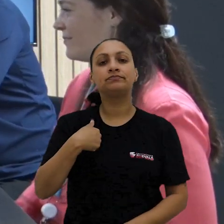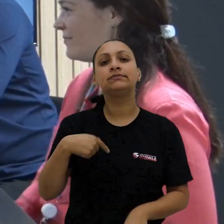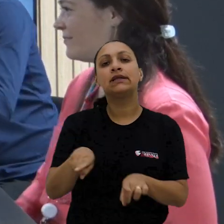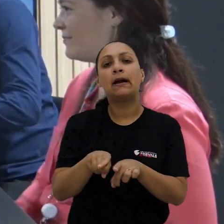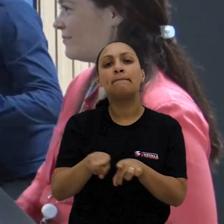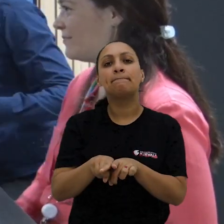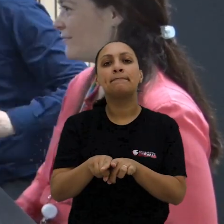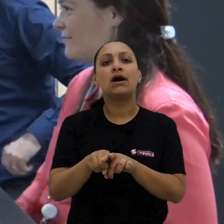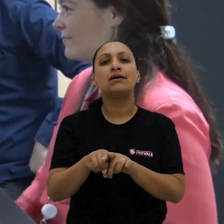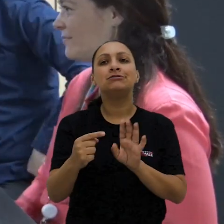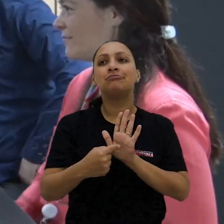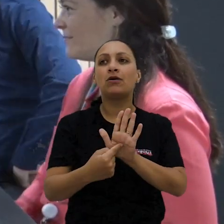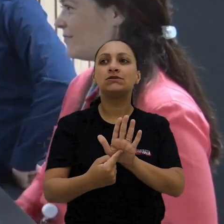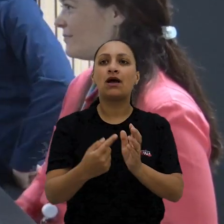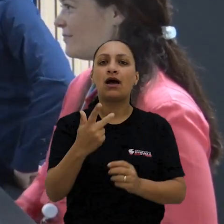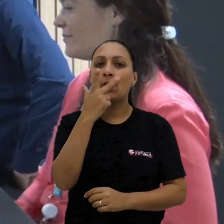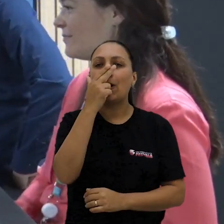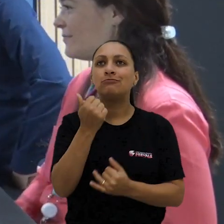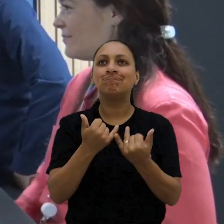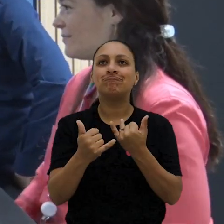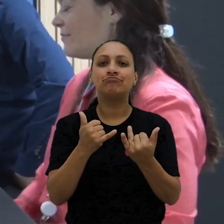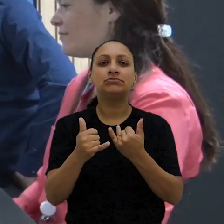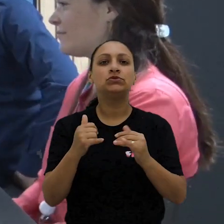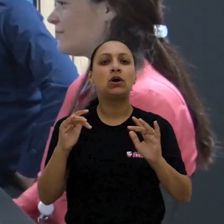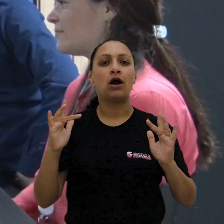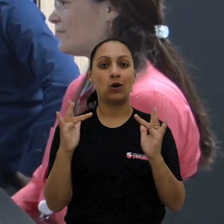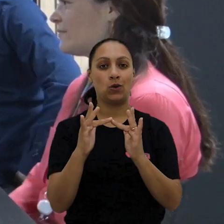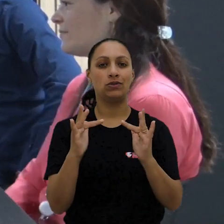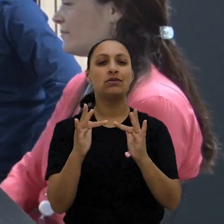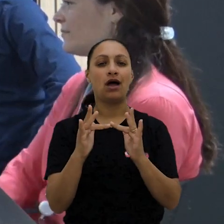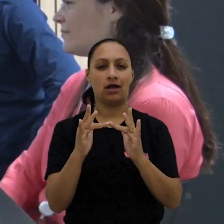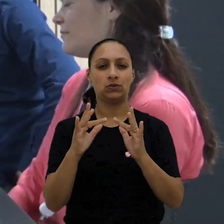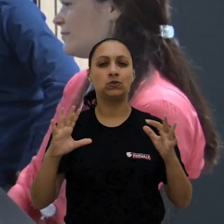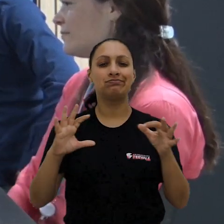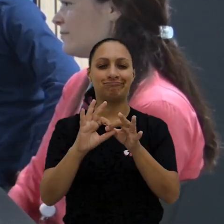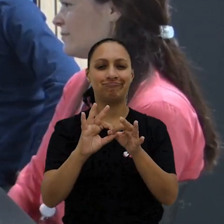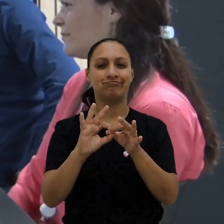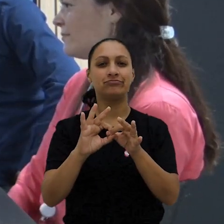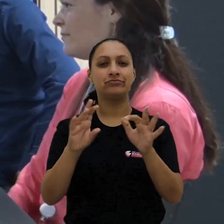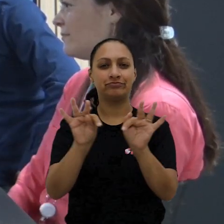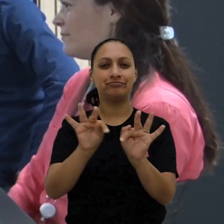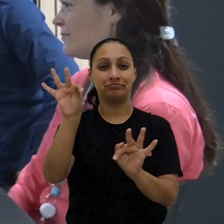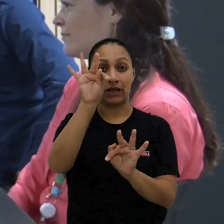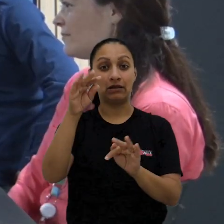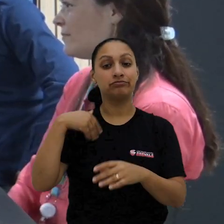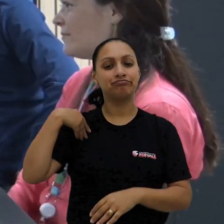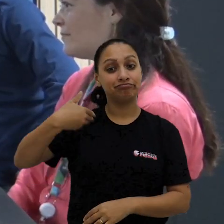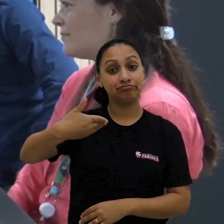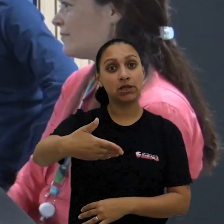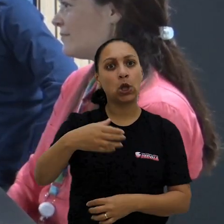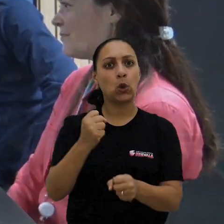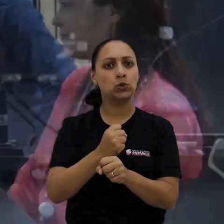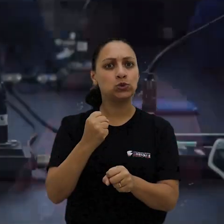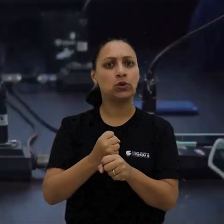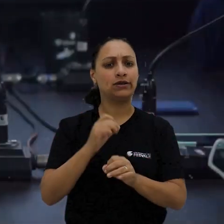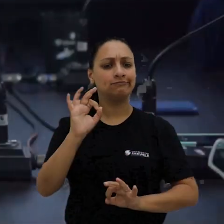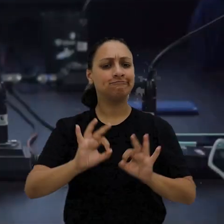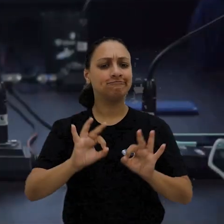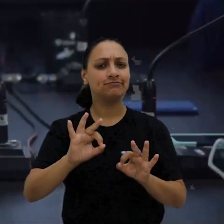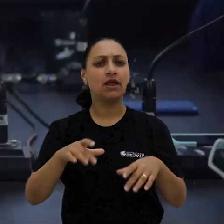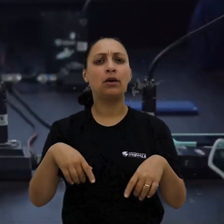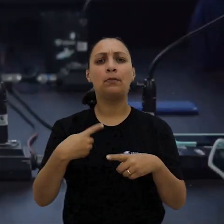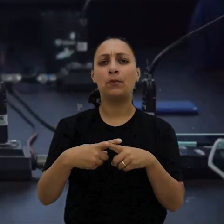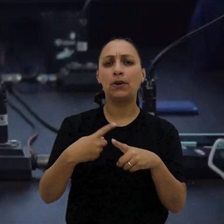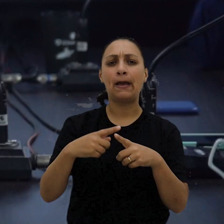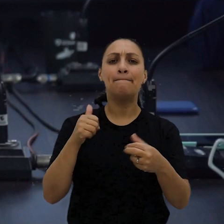ilustra, né? Eu vejo o Hub como uma ilustração dessa conexão que o Fevale Tech Park vem construindo. Porque a gente está pertinho